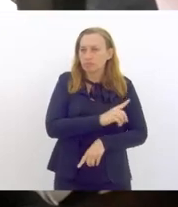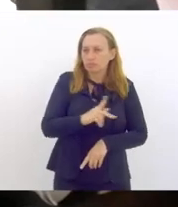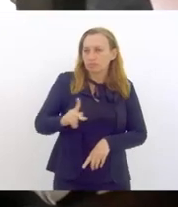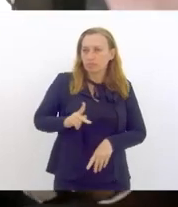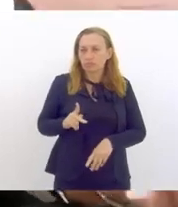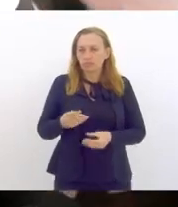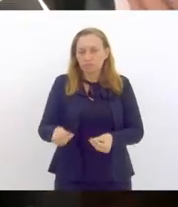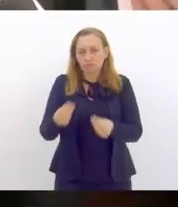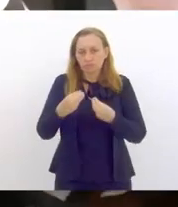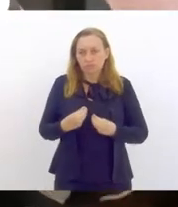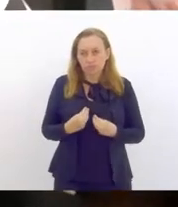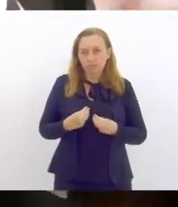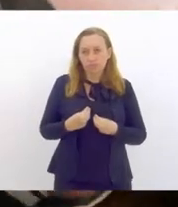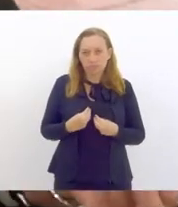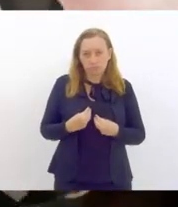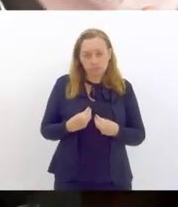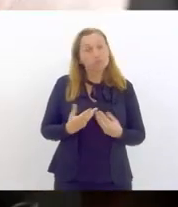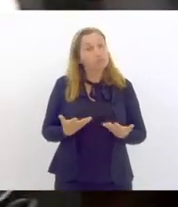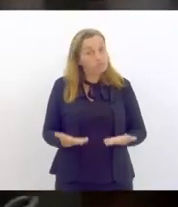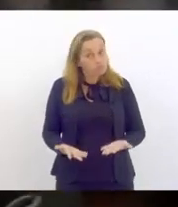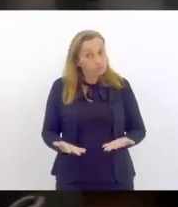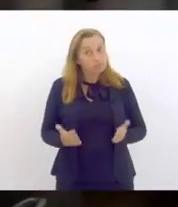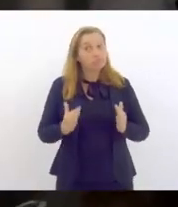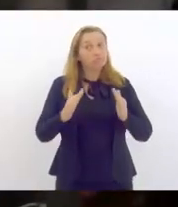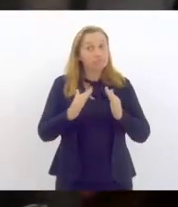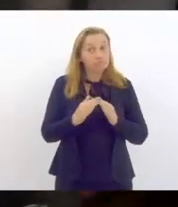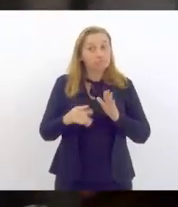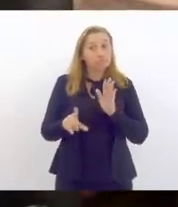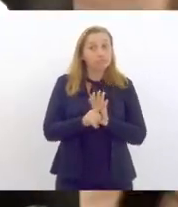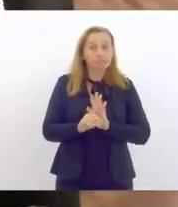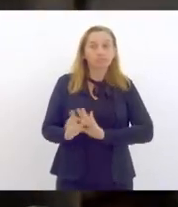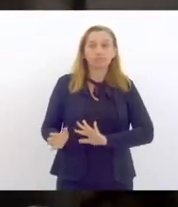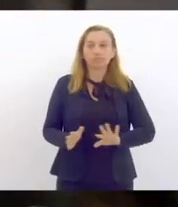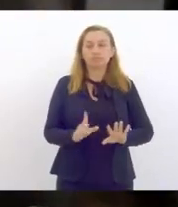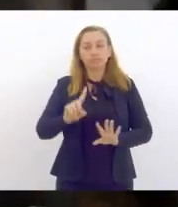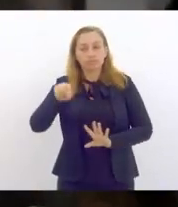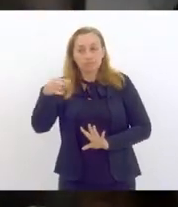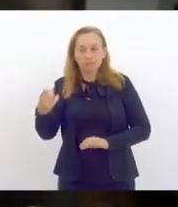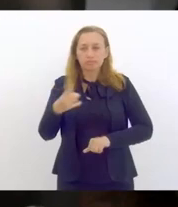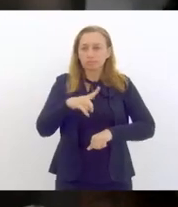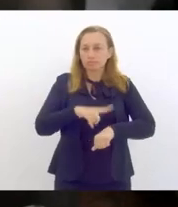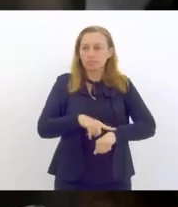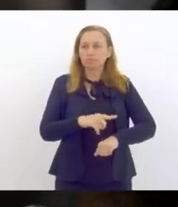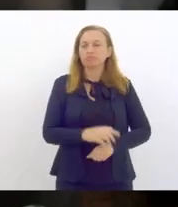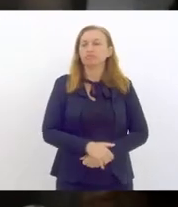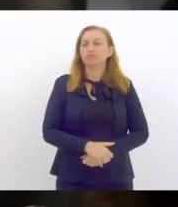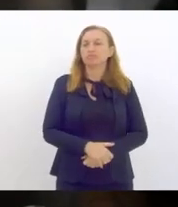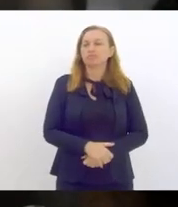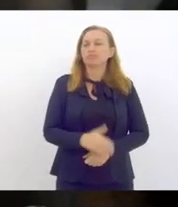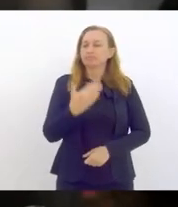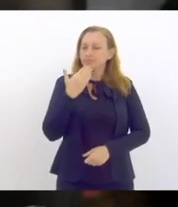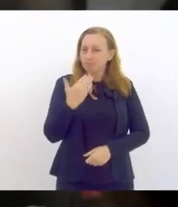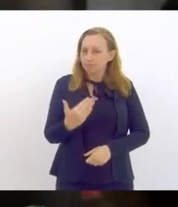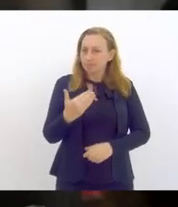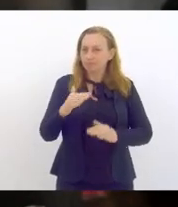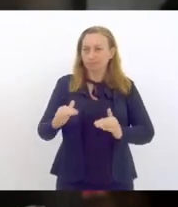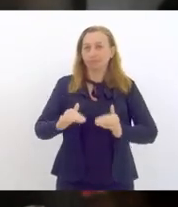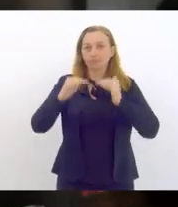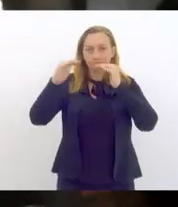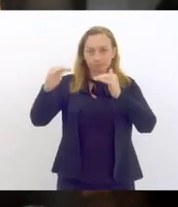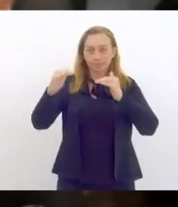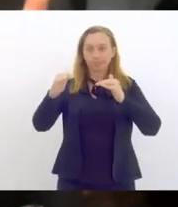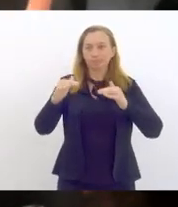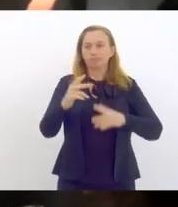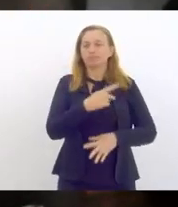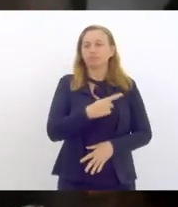Pública segundo diz respeito a esta casa de lei por outro lado eu quero pedir a vossa excelência